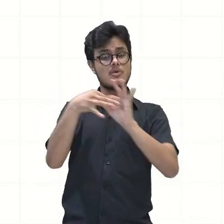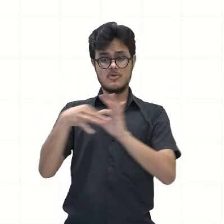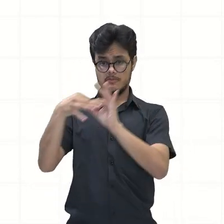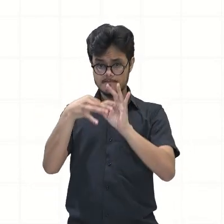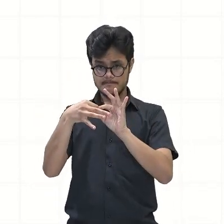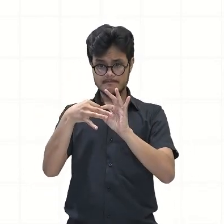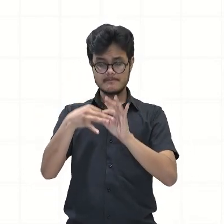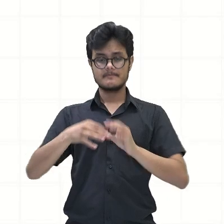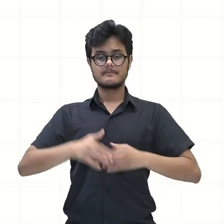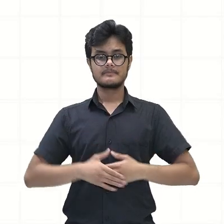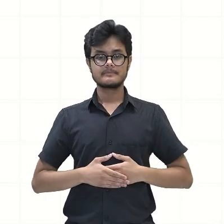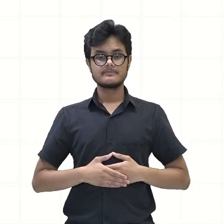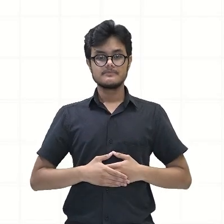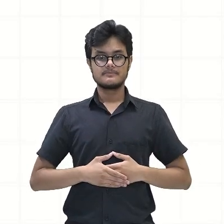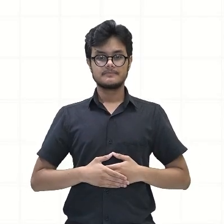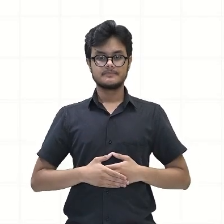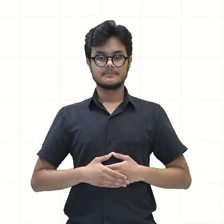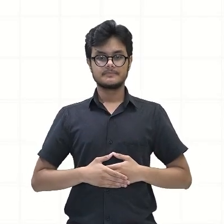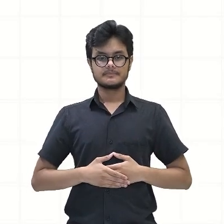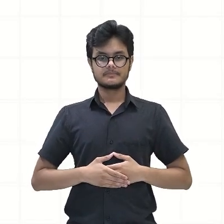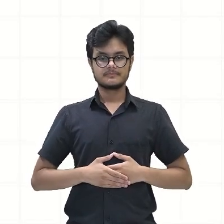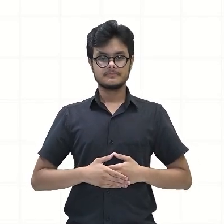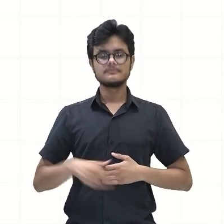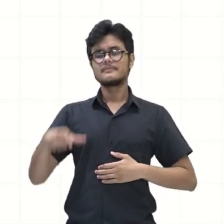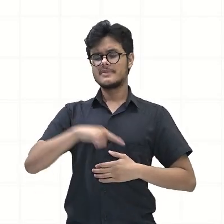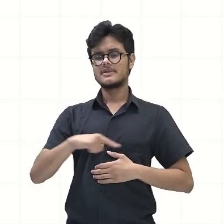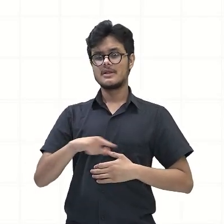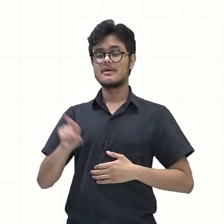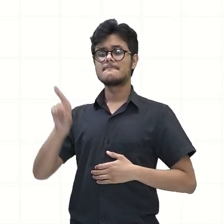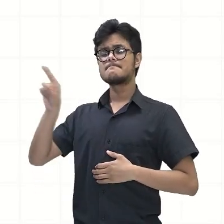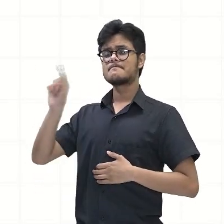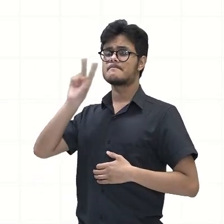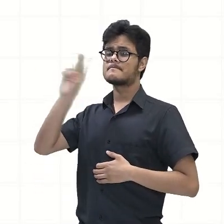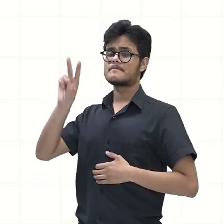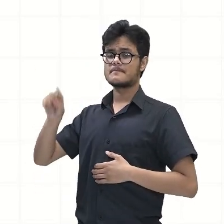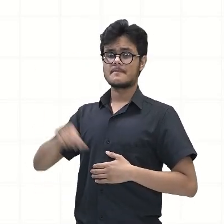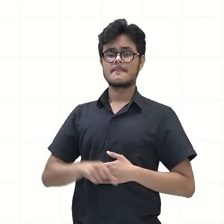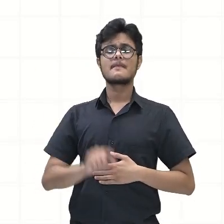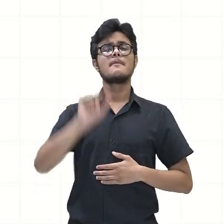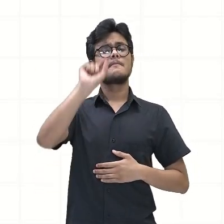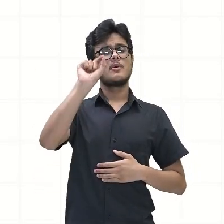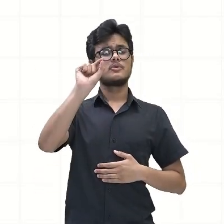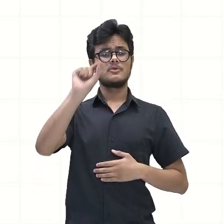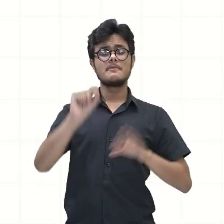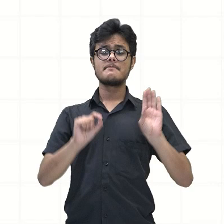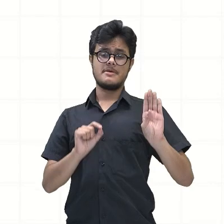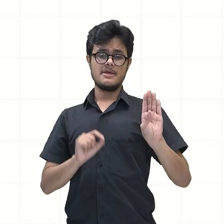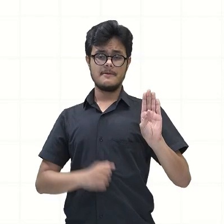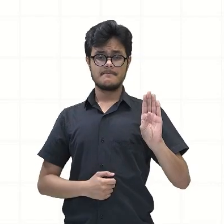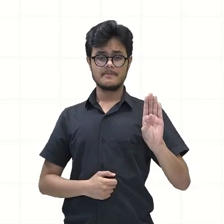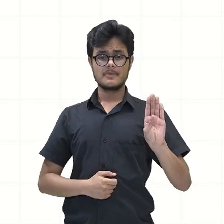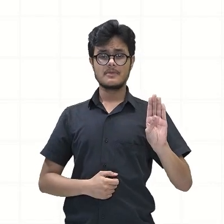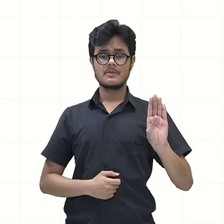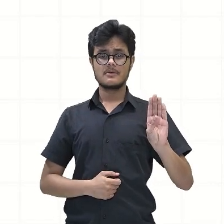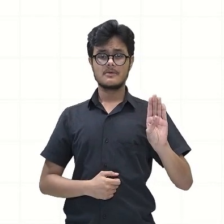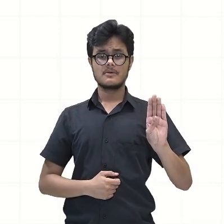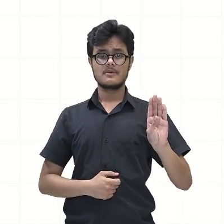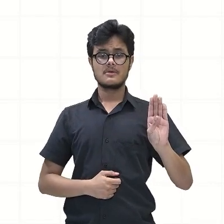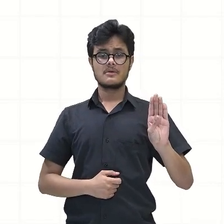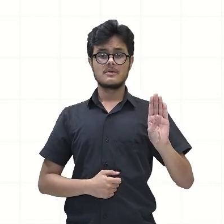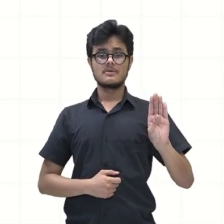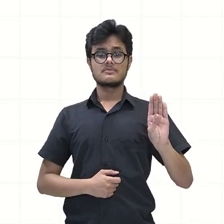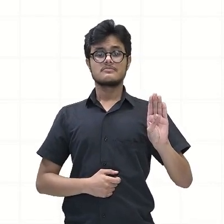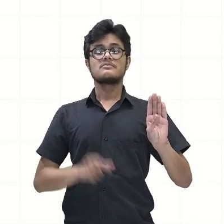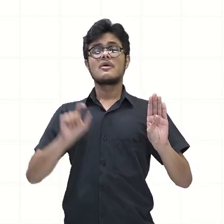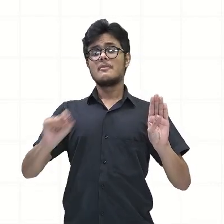plano cartesiano e a gente tem aqui esses pontos marcados. Olha só, esse ponto, tem esse ponto aqui, que é o ponto